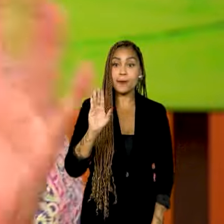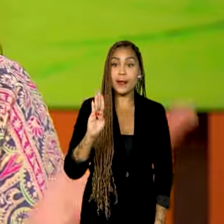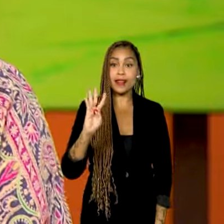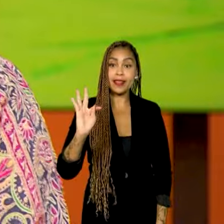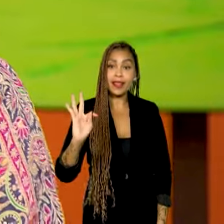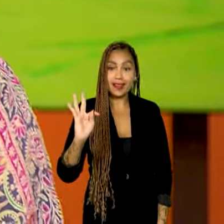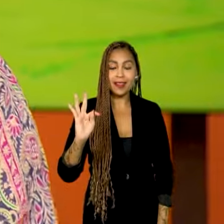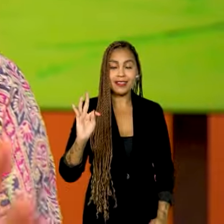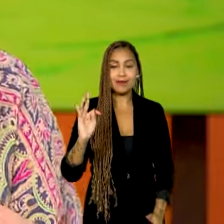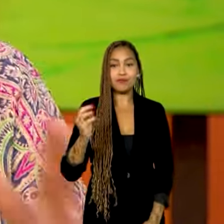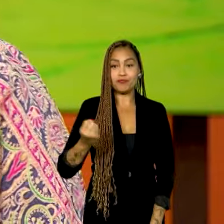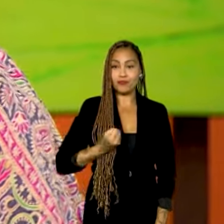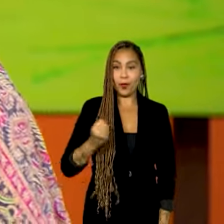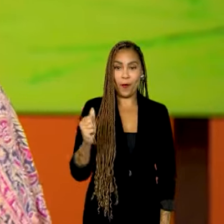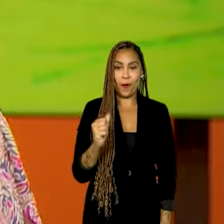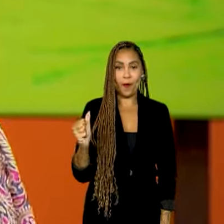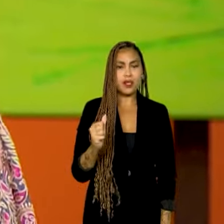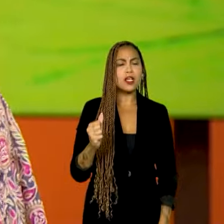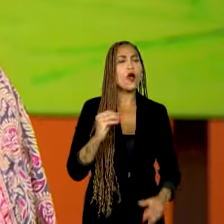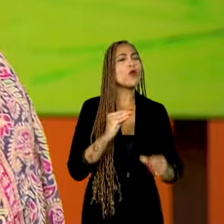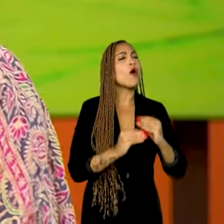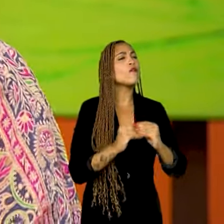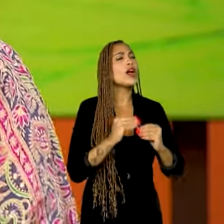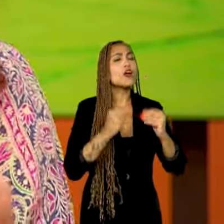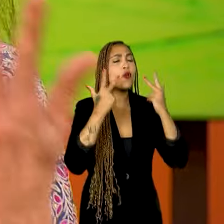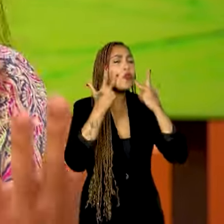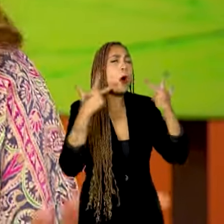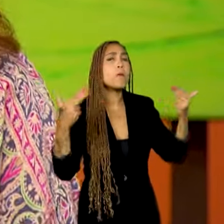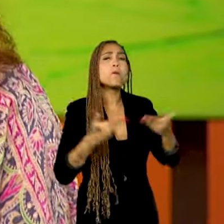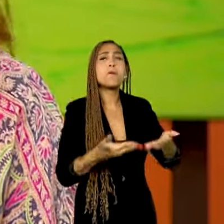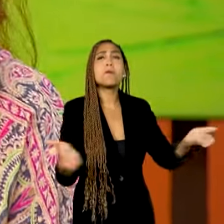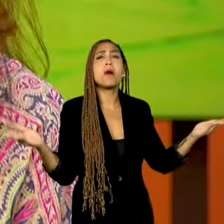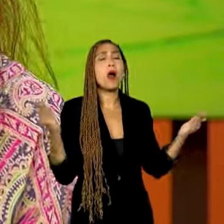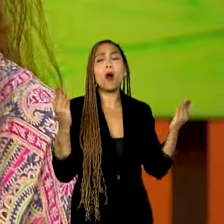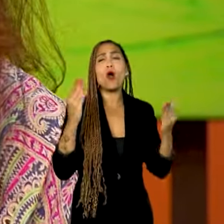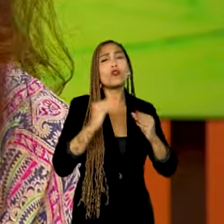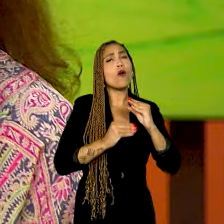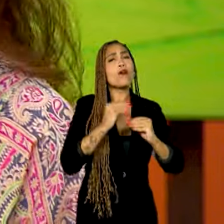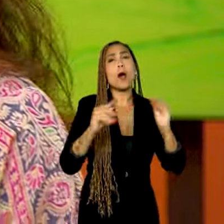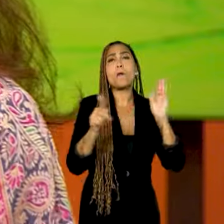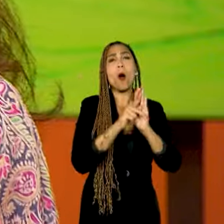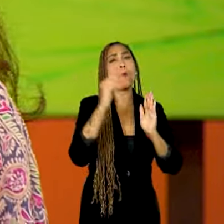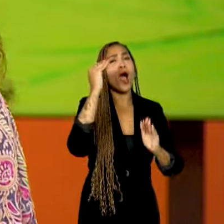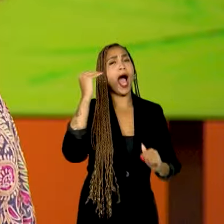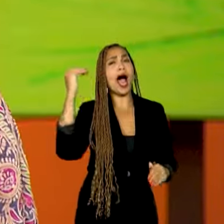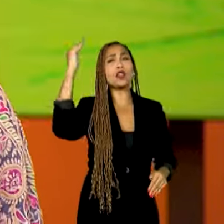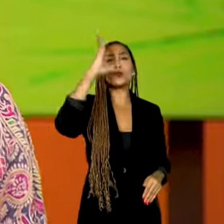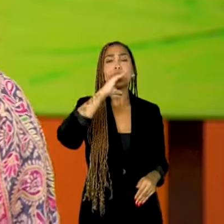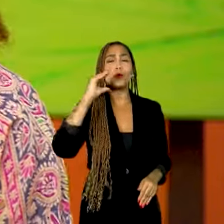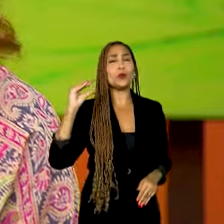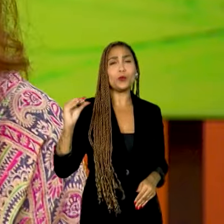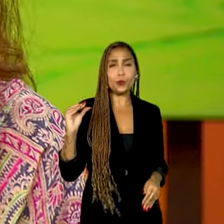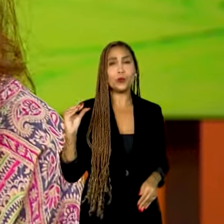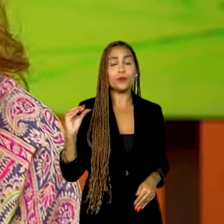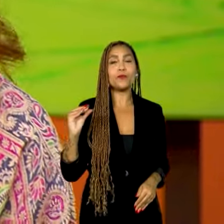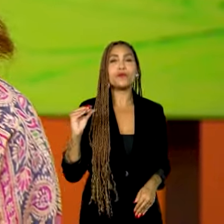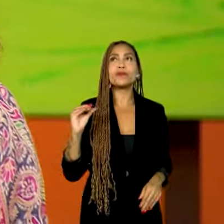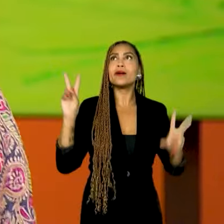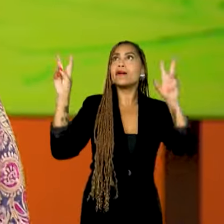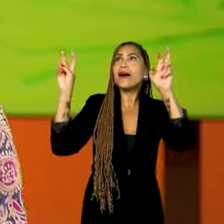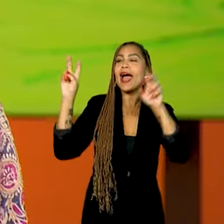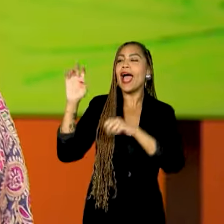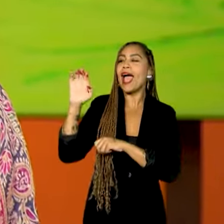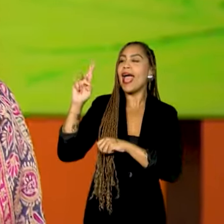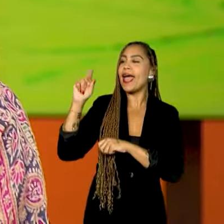novelas normais no SBT, né? Quer dizer, normais. Sim, sim. Novelas para adulto, né? Eram os 6 que eu fiz, normais. Uh-huh. Eram os